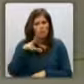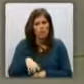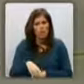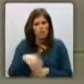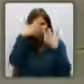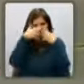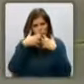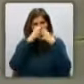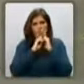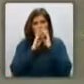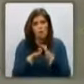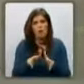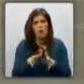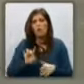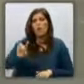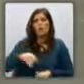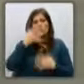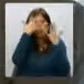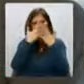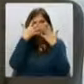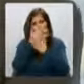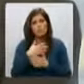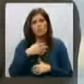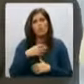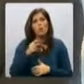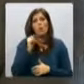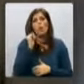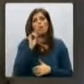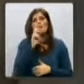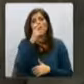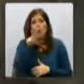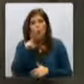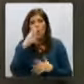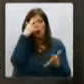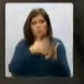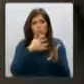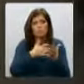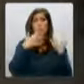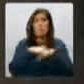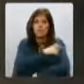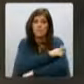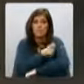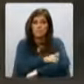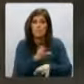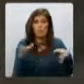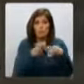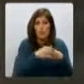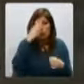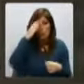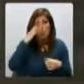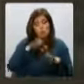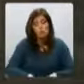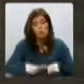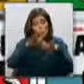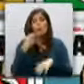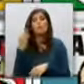tem dúvidas. Não devemos confundir o Islão com o terrorismo. Mas quando este representante da comunidade muçulmana do Porto olha